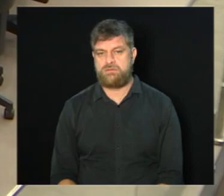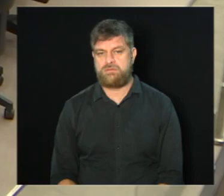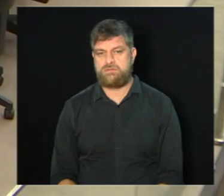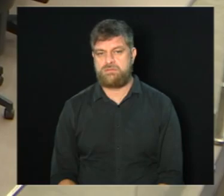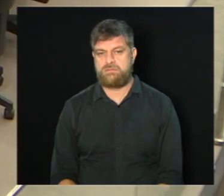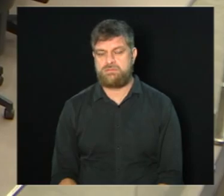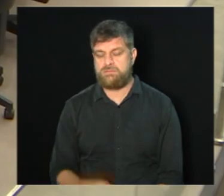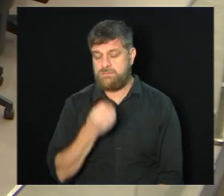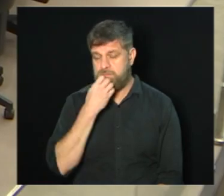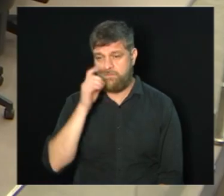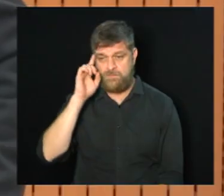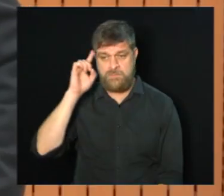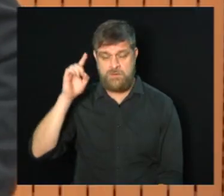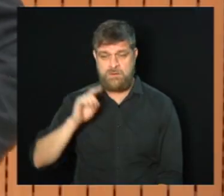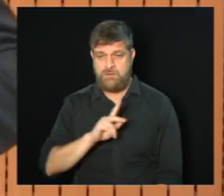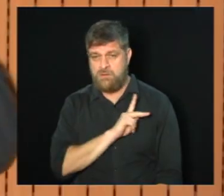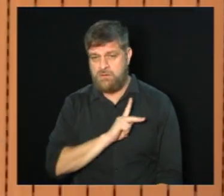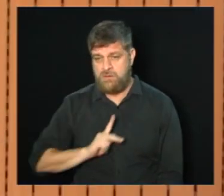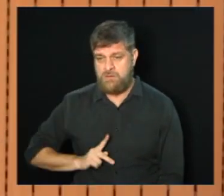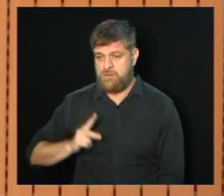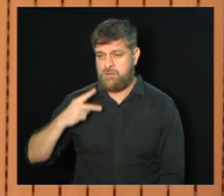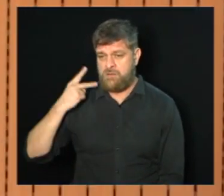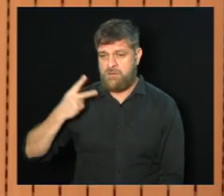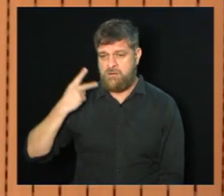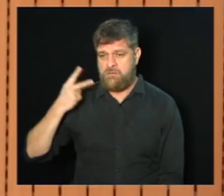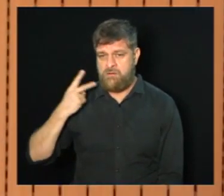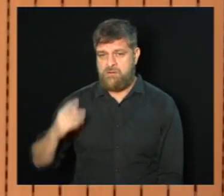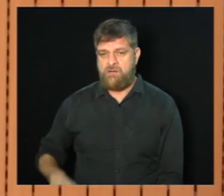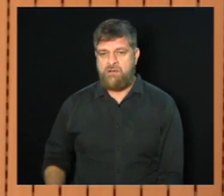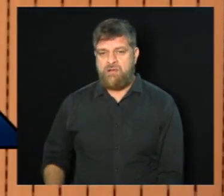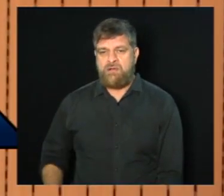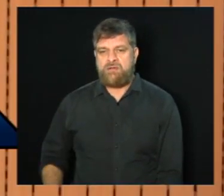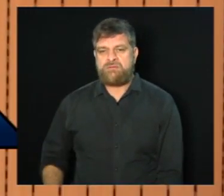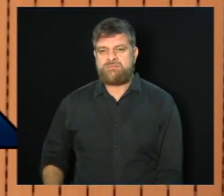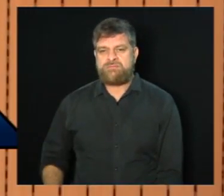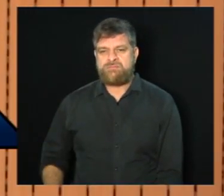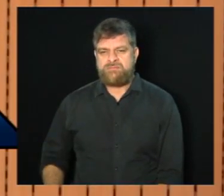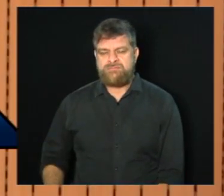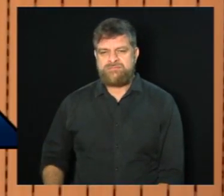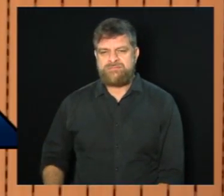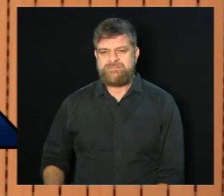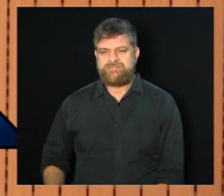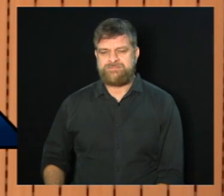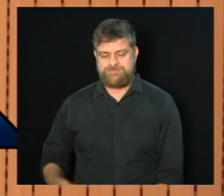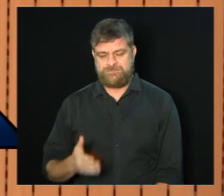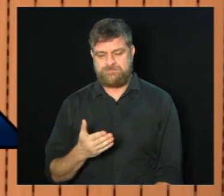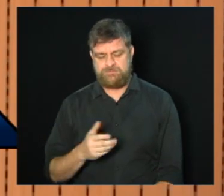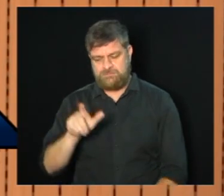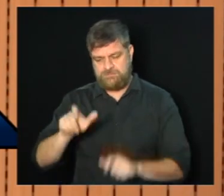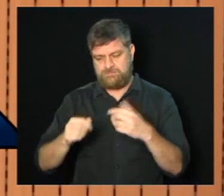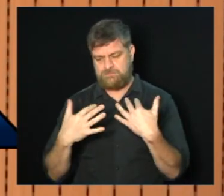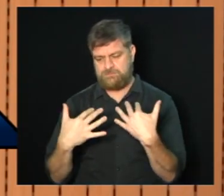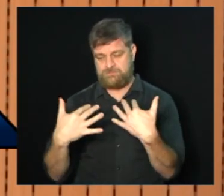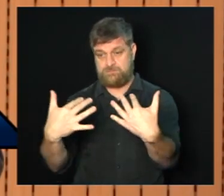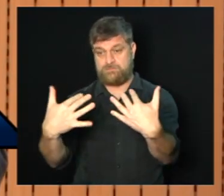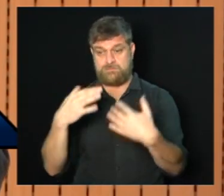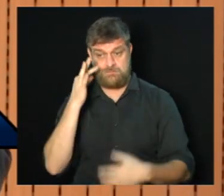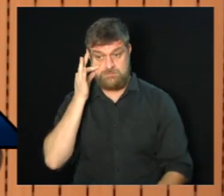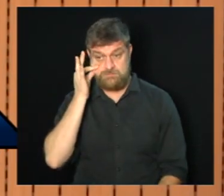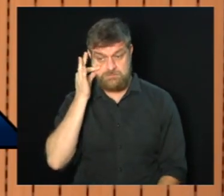Bom dia, senhor presidente, senhores vereadores, caros colegas aqui presentes, público